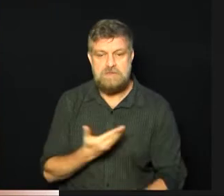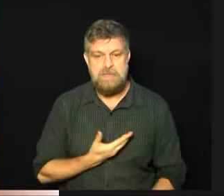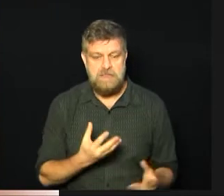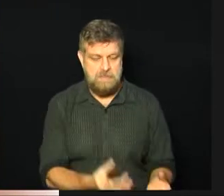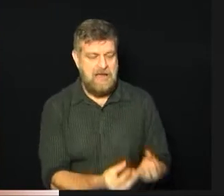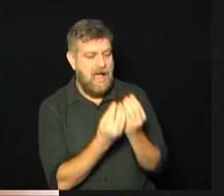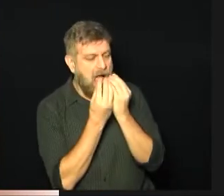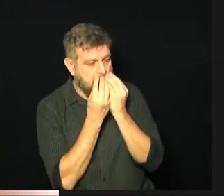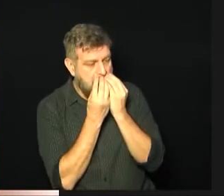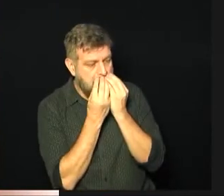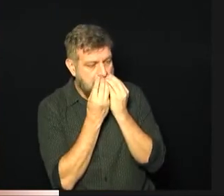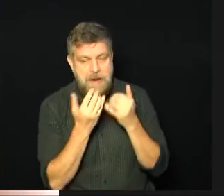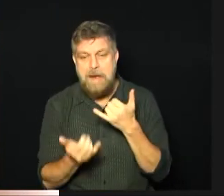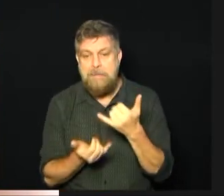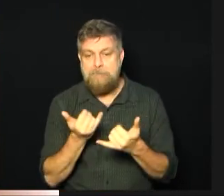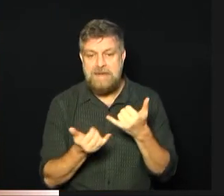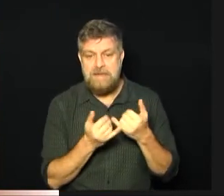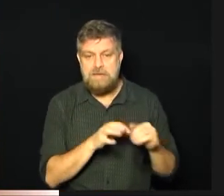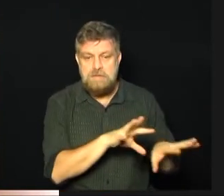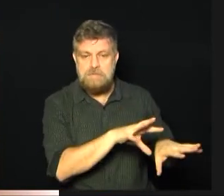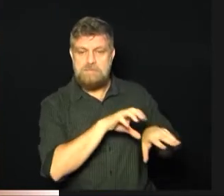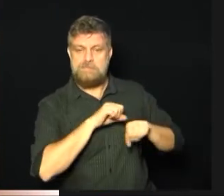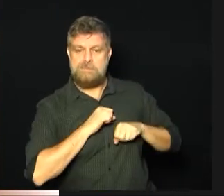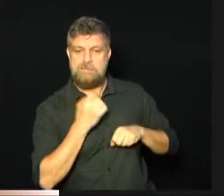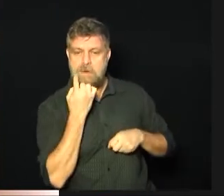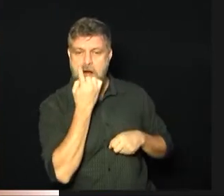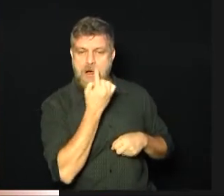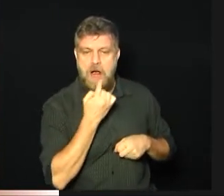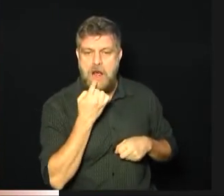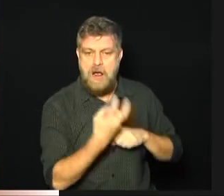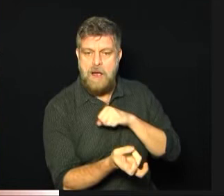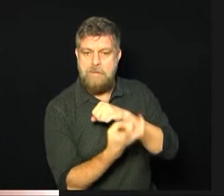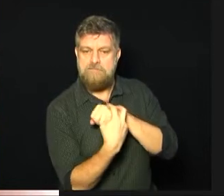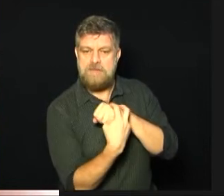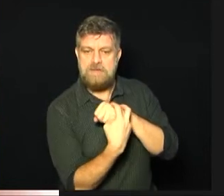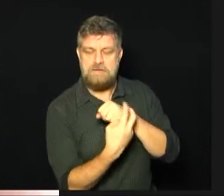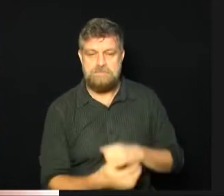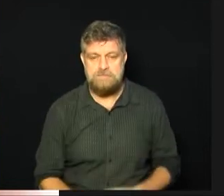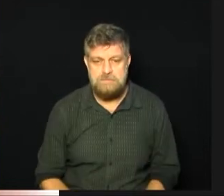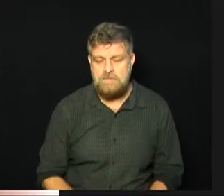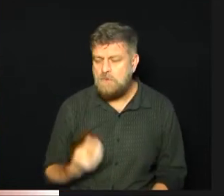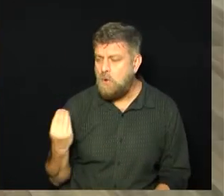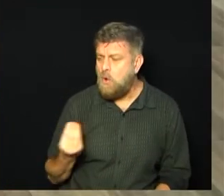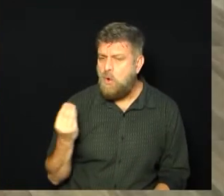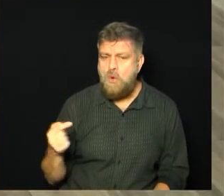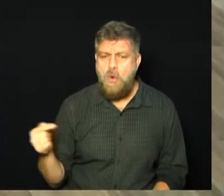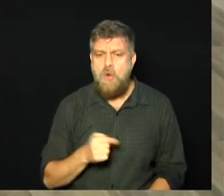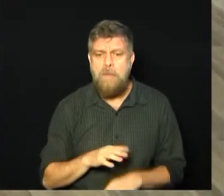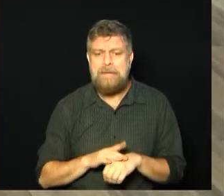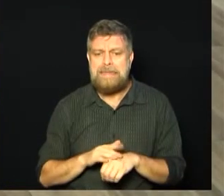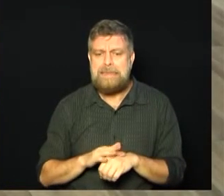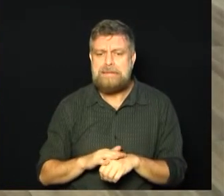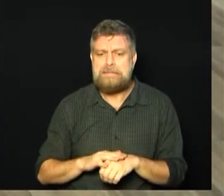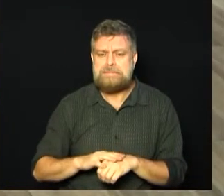boca e acaba causando a infecção nessas crianças. E como que é a evolução dessa doença? Ela